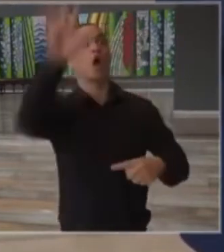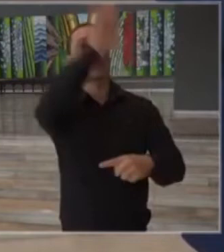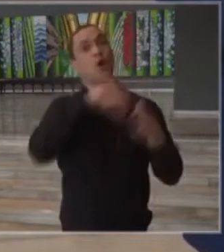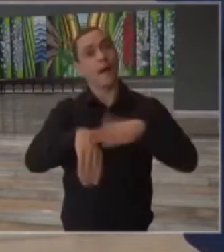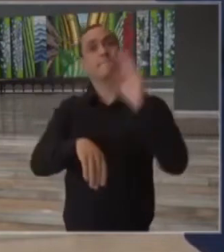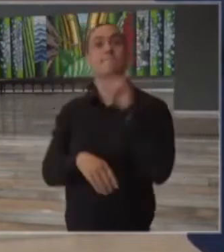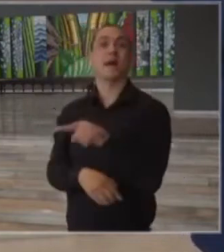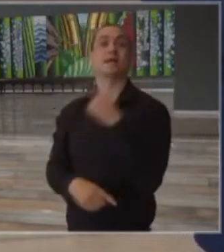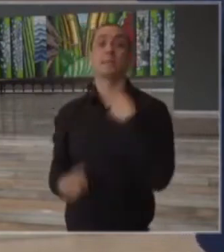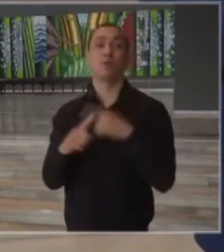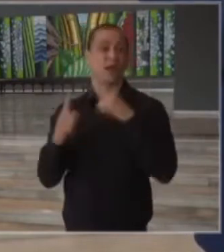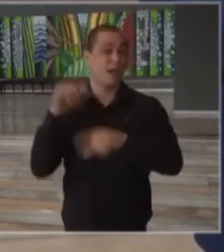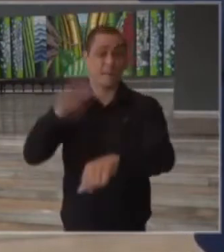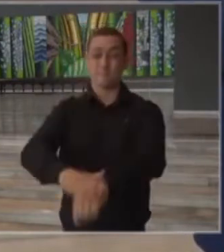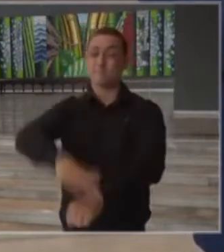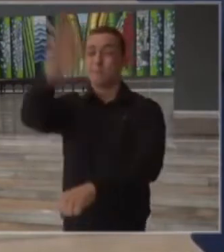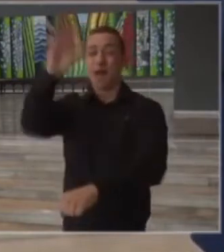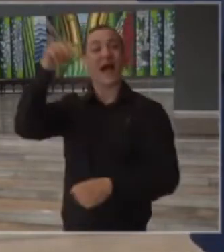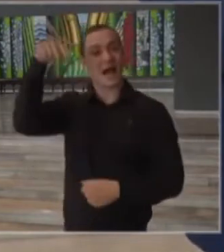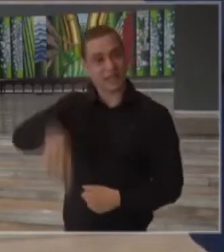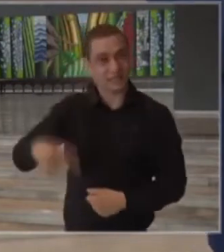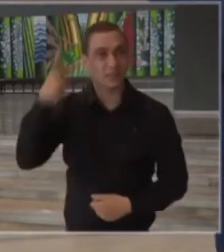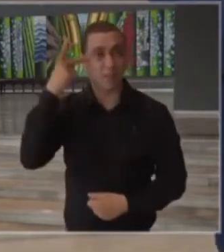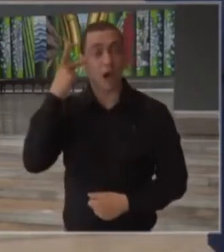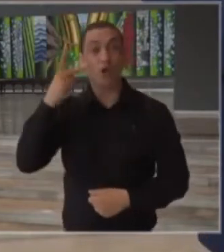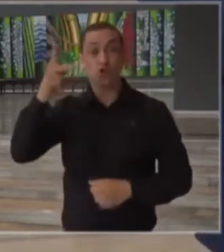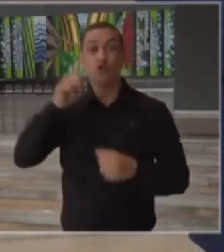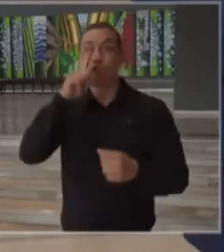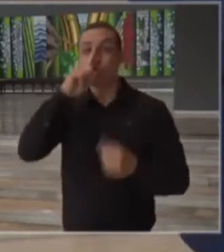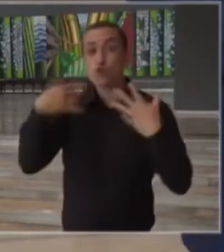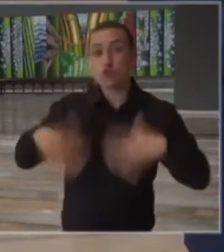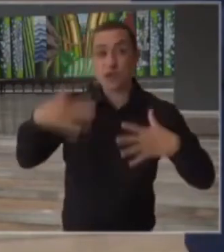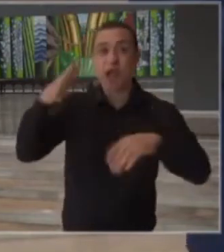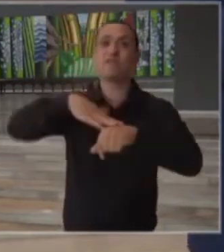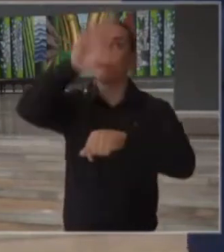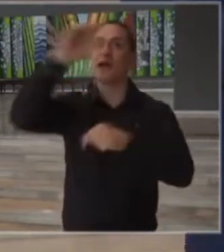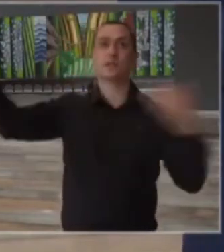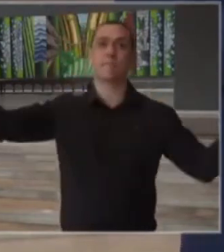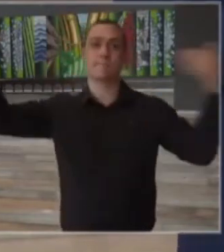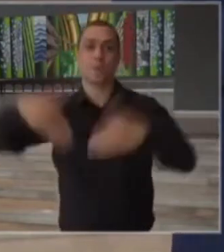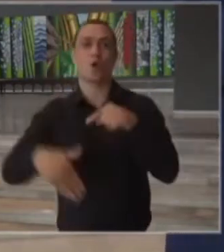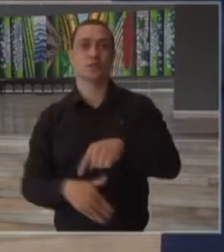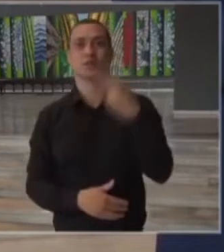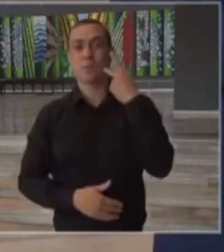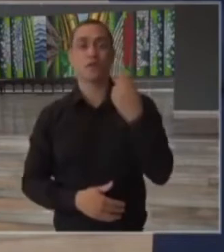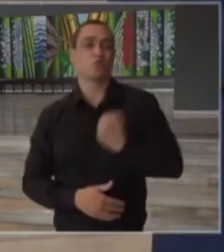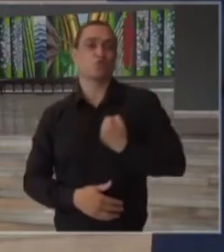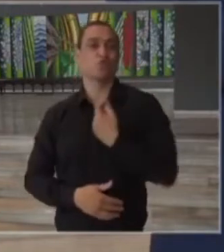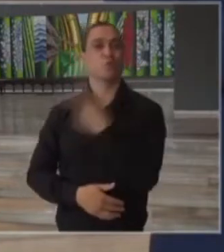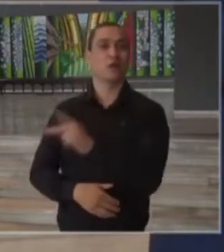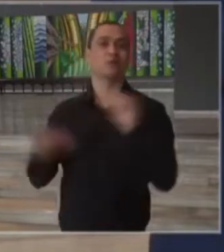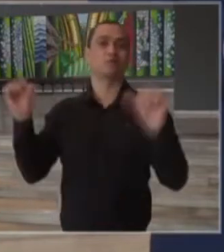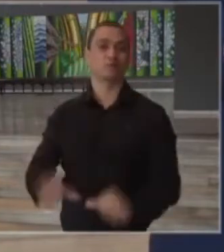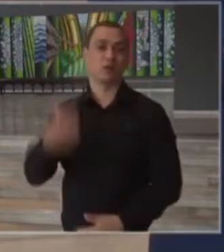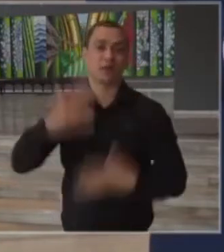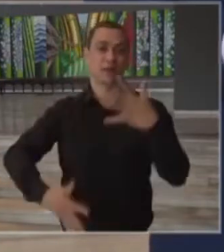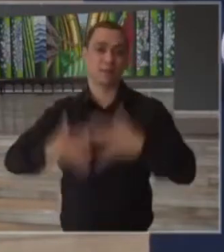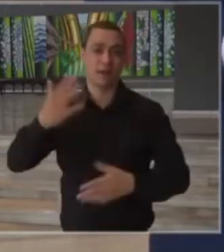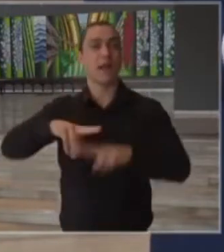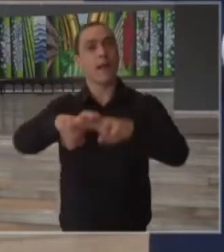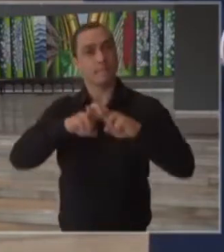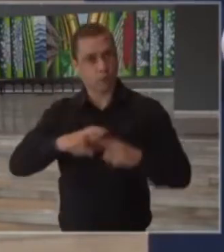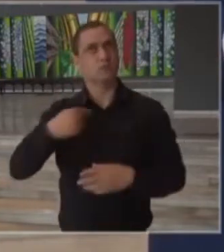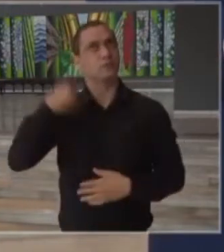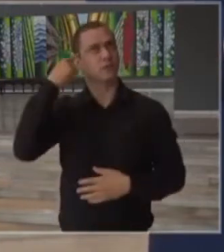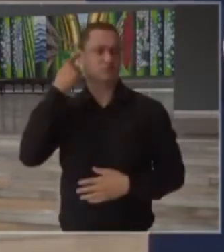porque concentra na cidade de São Paulo os casos mais graves e assim sacrifica os indicadores da cidade. Por isso que nós achamos